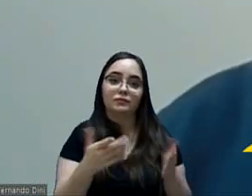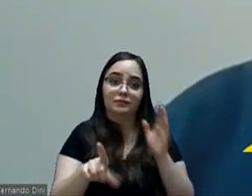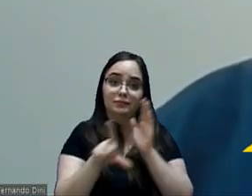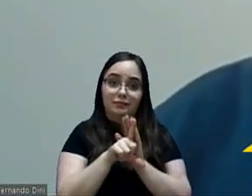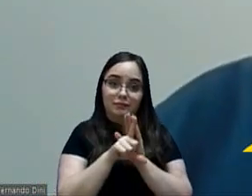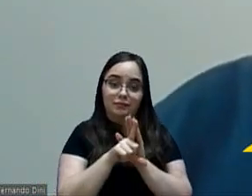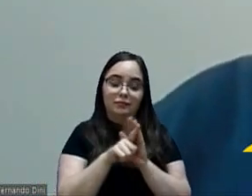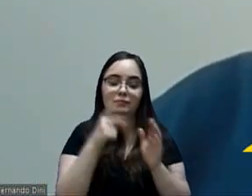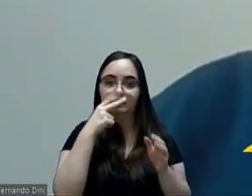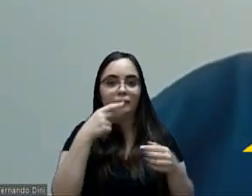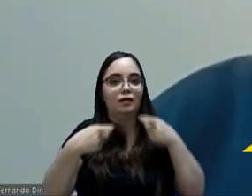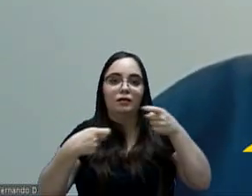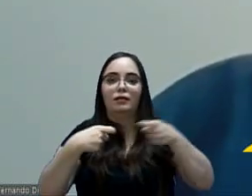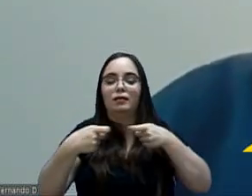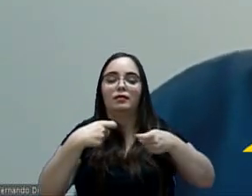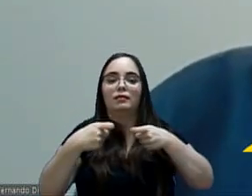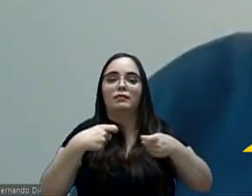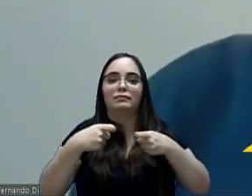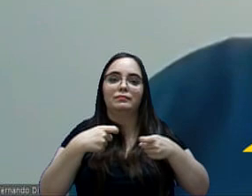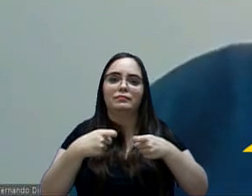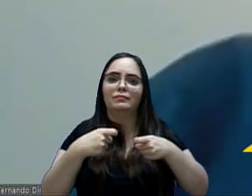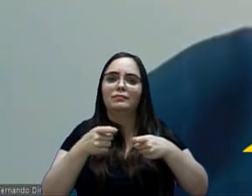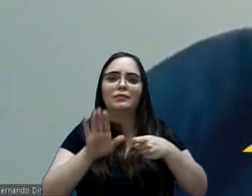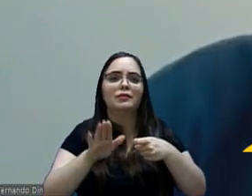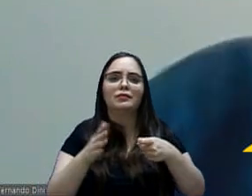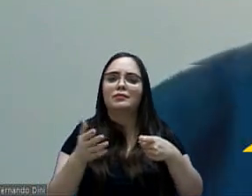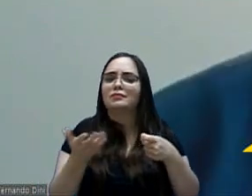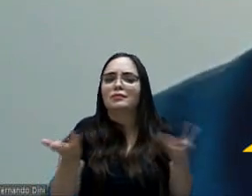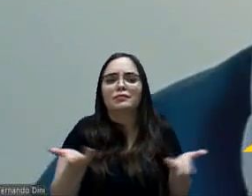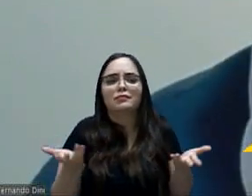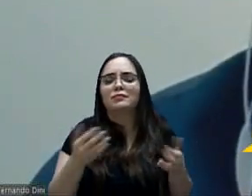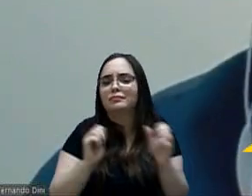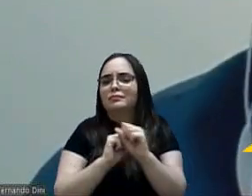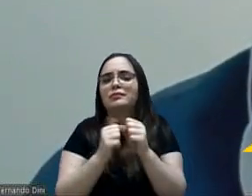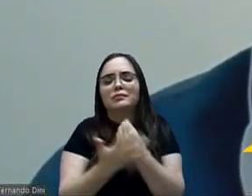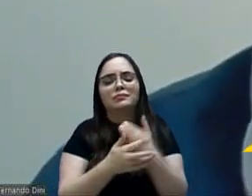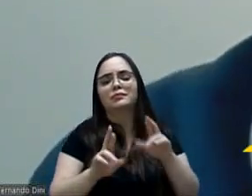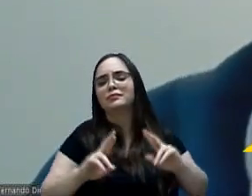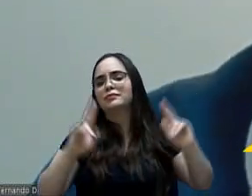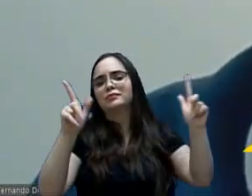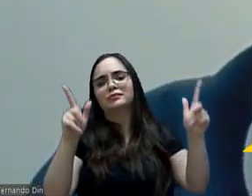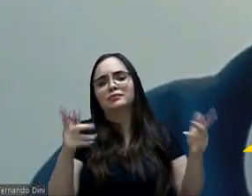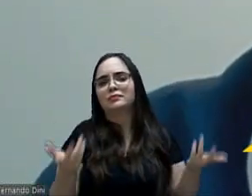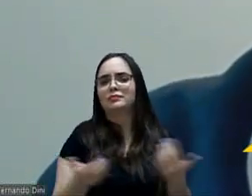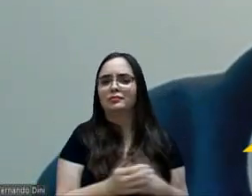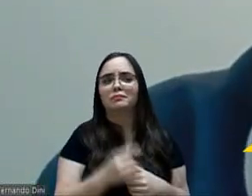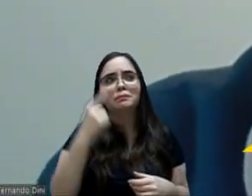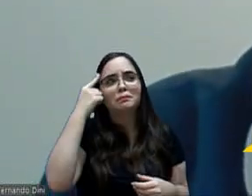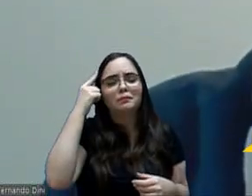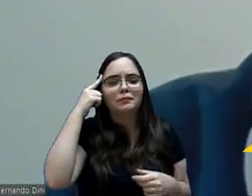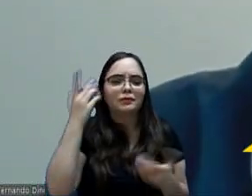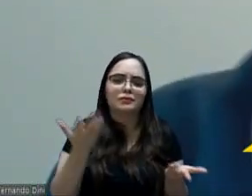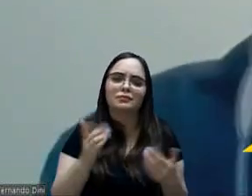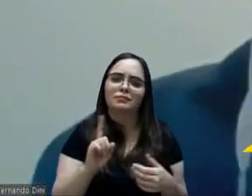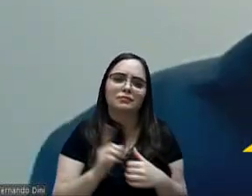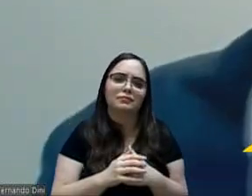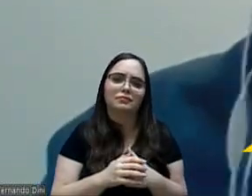guerra, num momento totalmente atípico, num momento